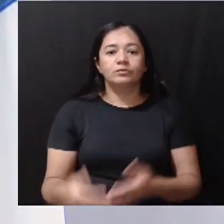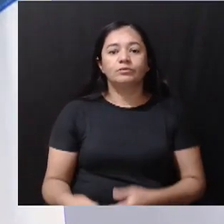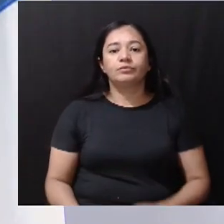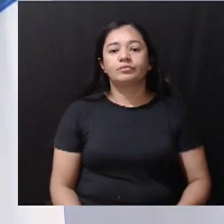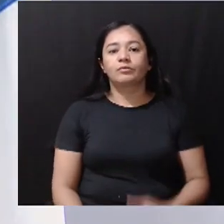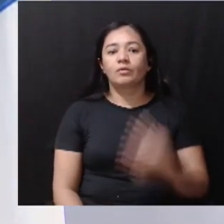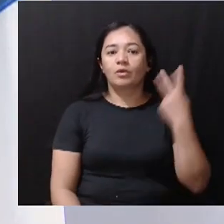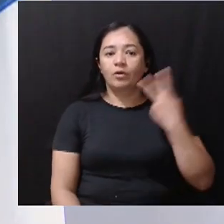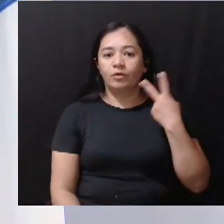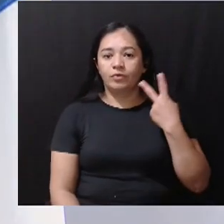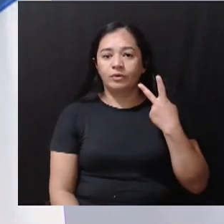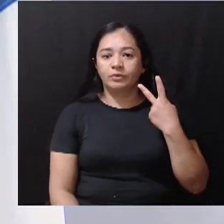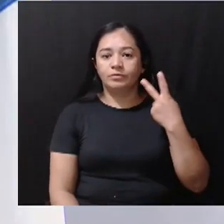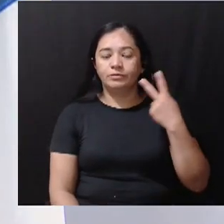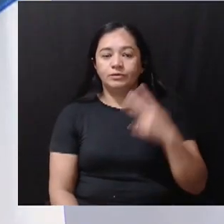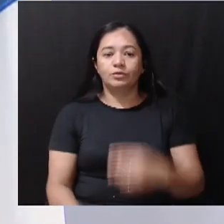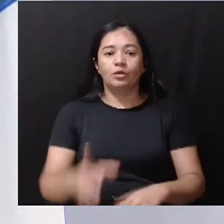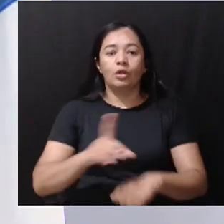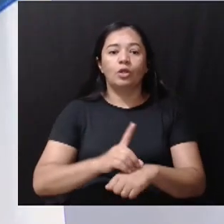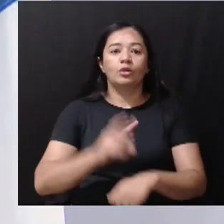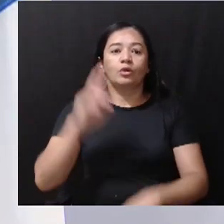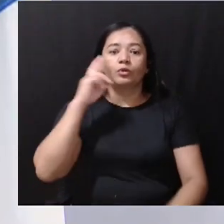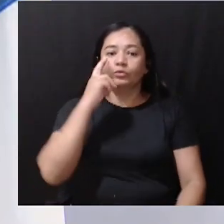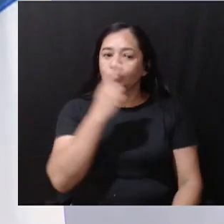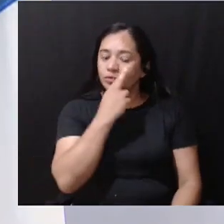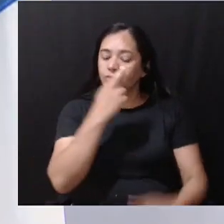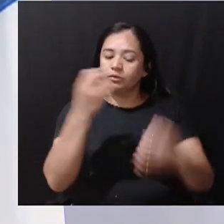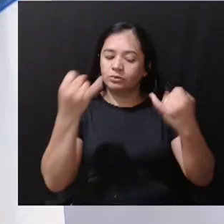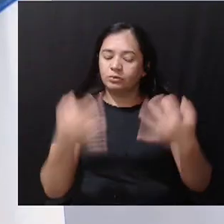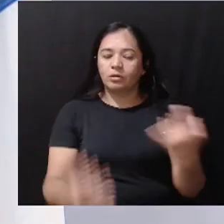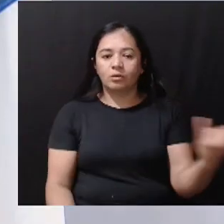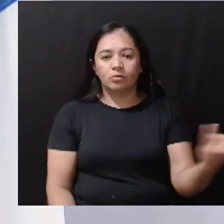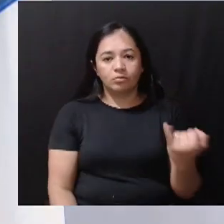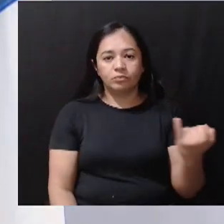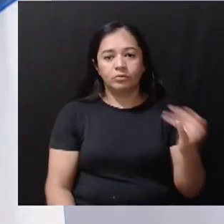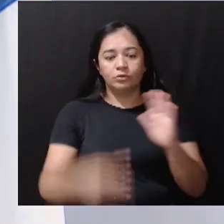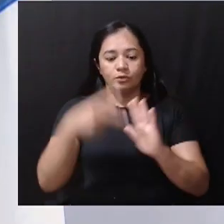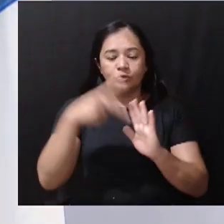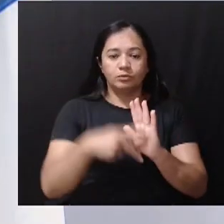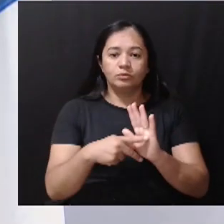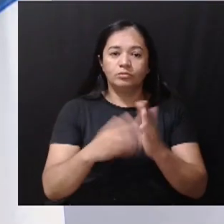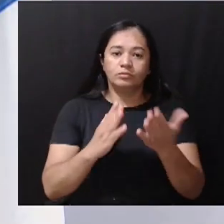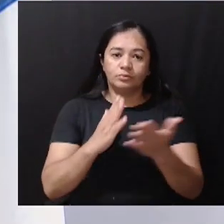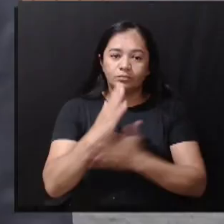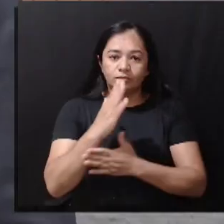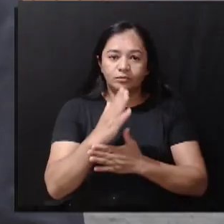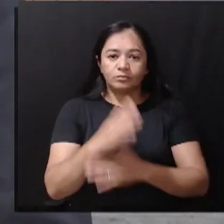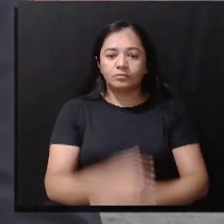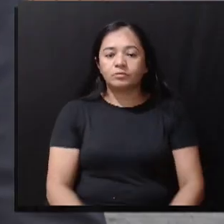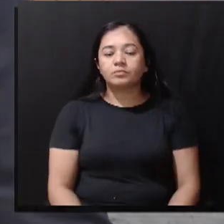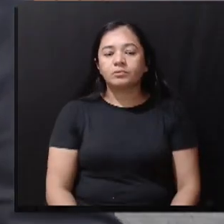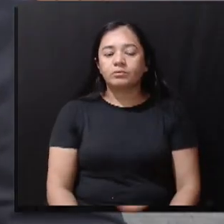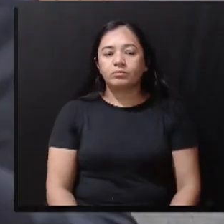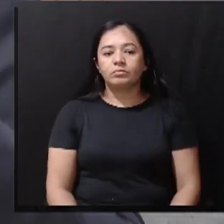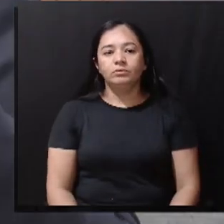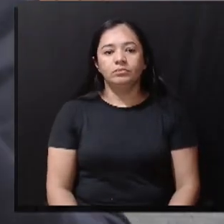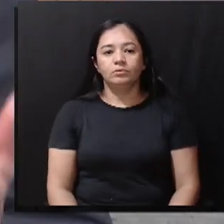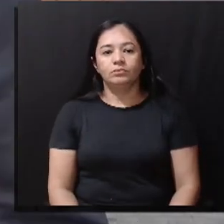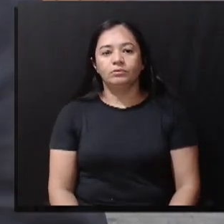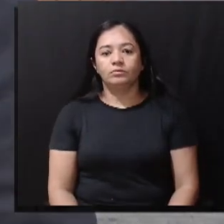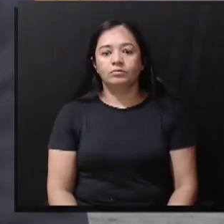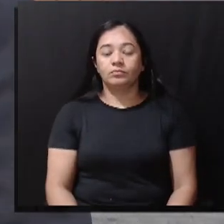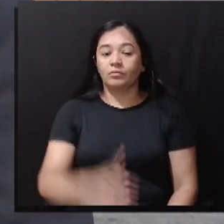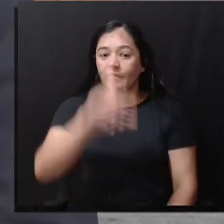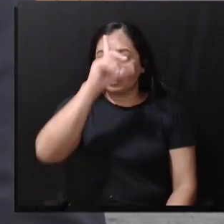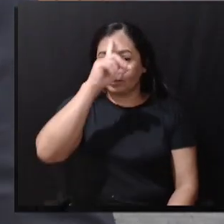Dr. Ianco, que falou da importância desse projeto ser aprovado no Legislativo. É um hospital com mais de